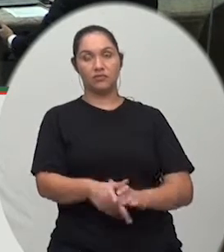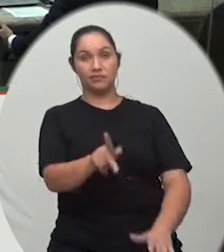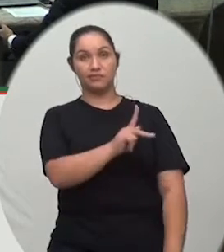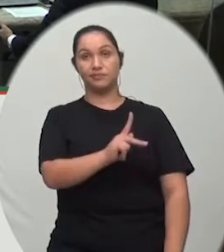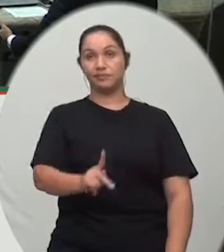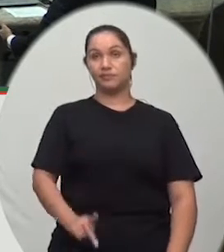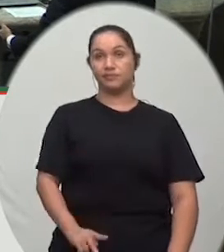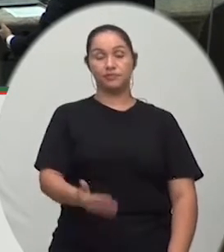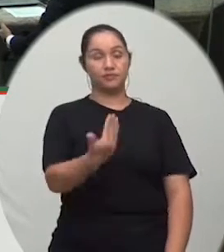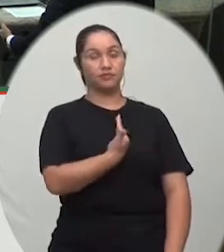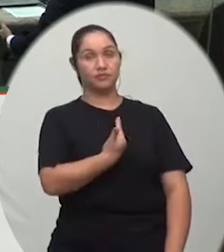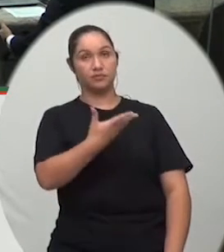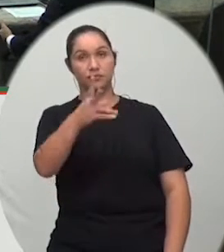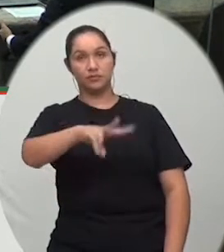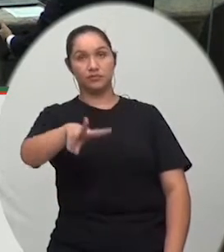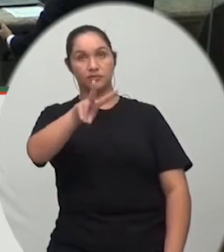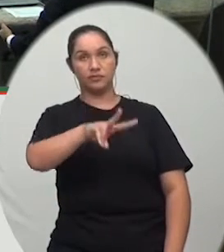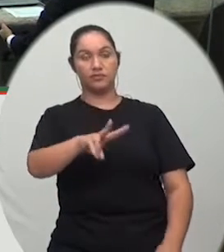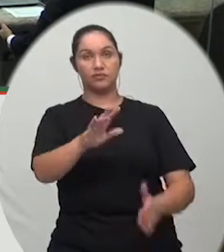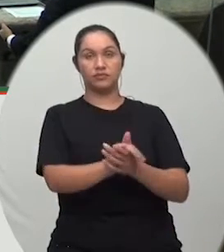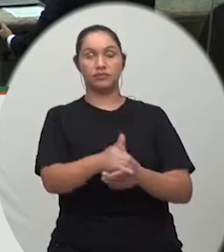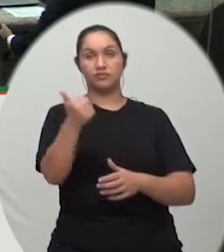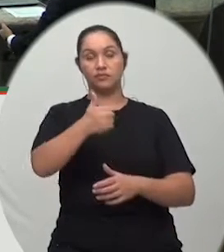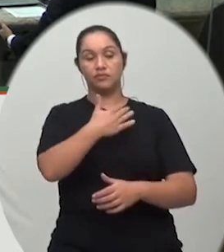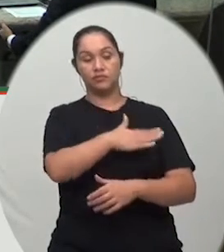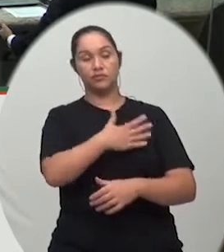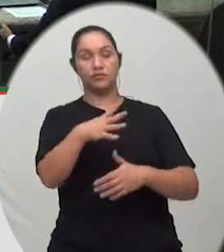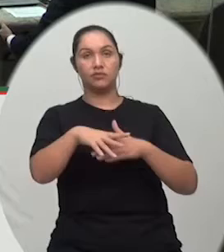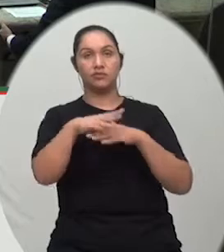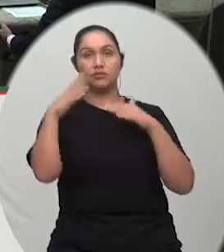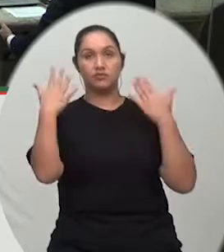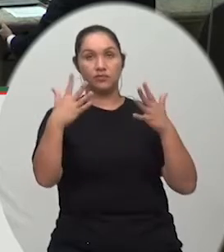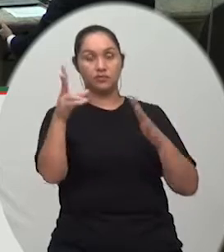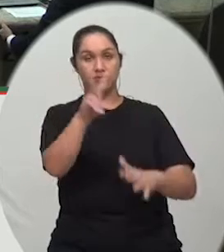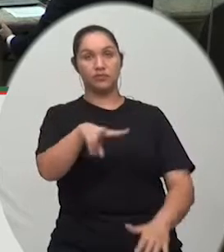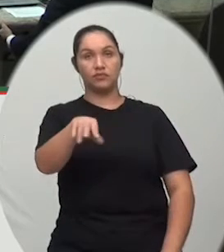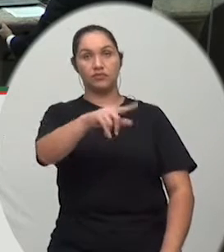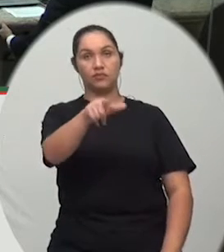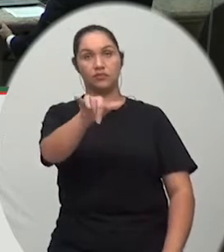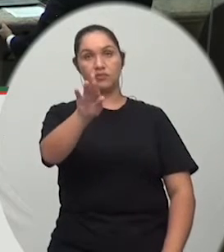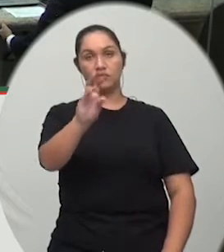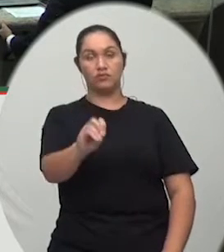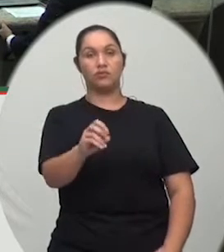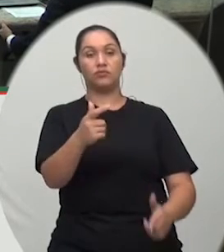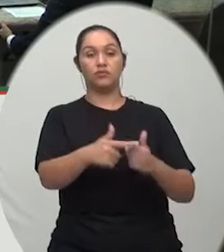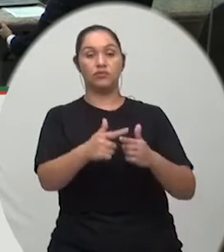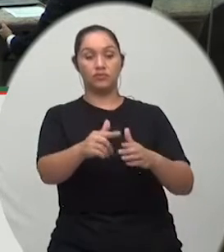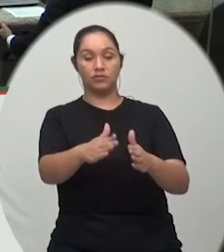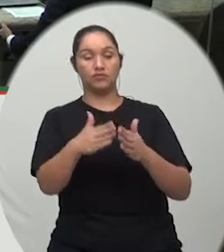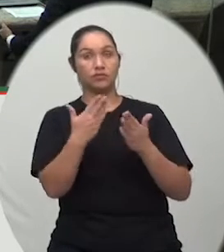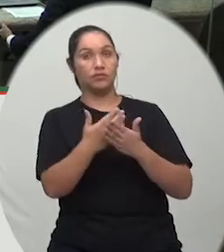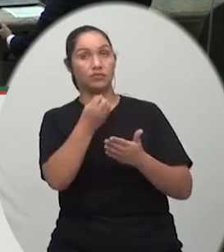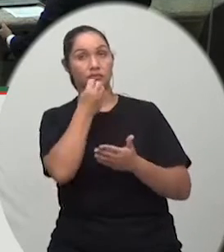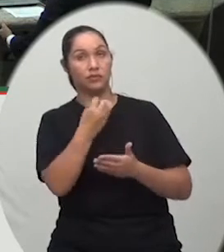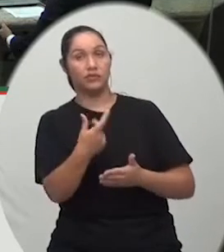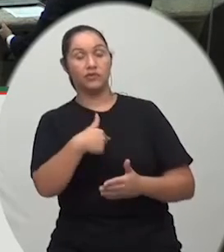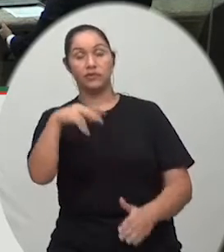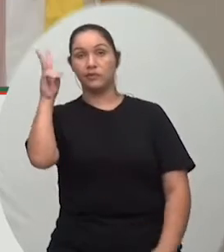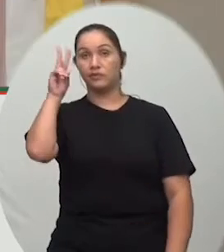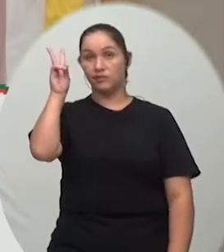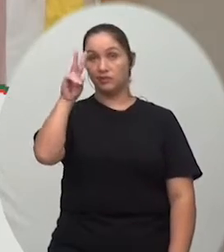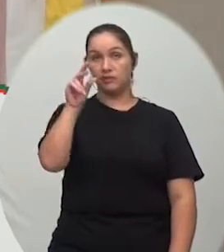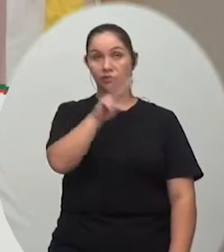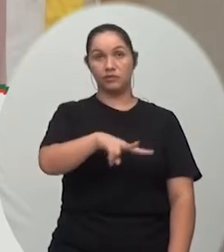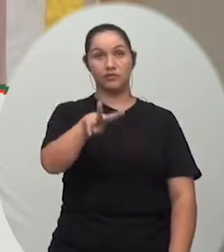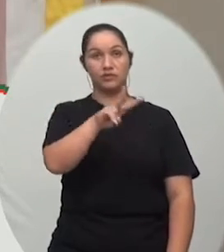Presidente, colegas vereadores, primeiramente, parabenizar o vereador Zairo por esse requerimento. Eu me lembro muito bem,